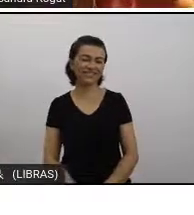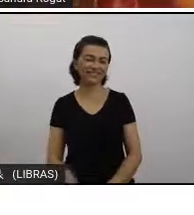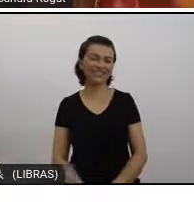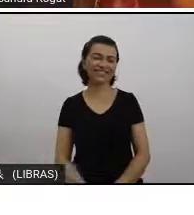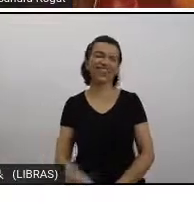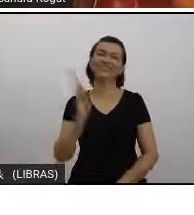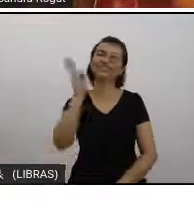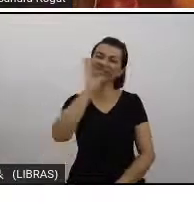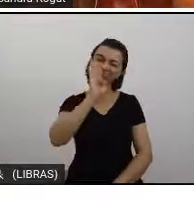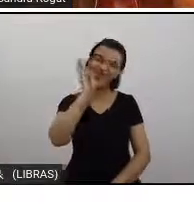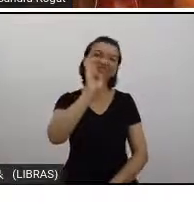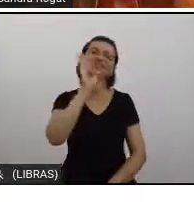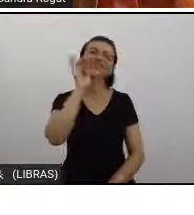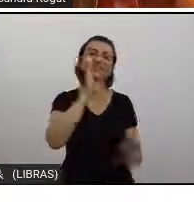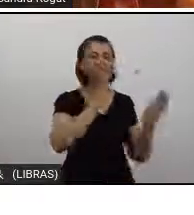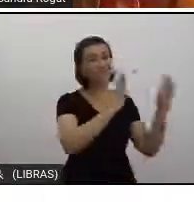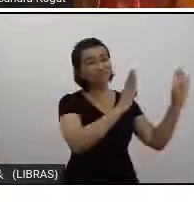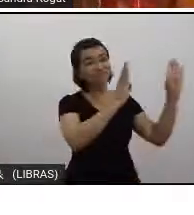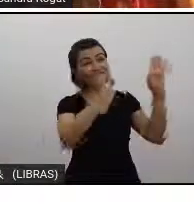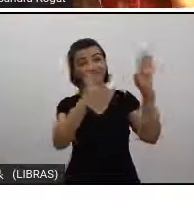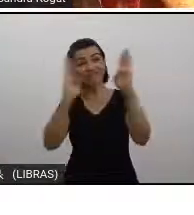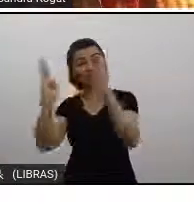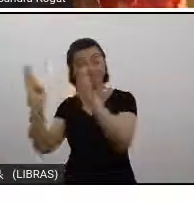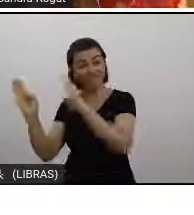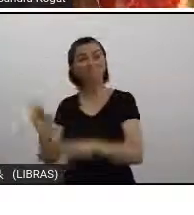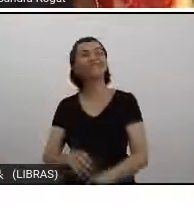Muito bom. Nossa, isso é muito bom.